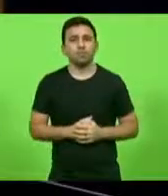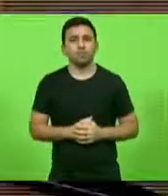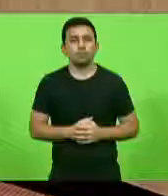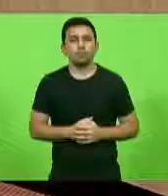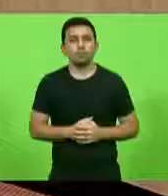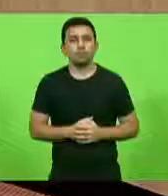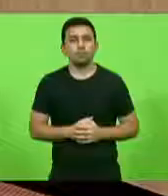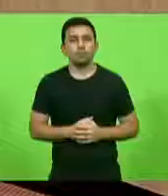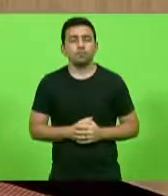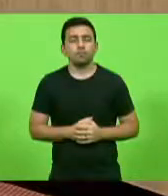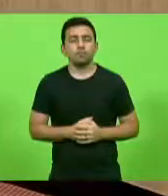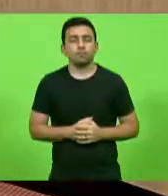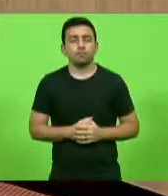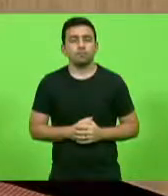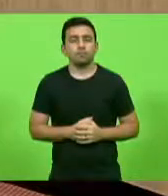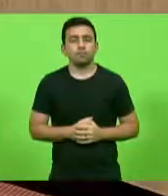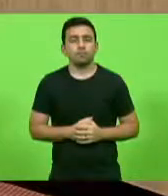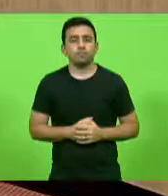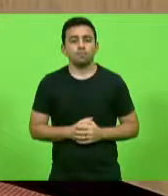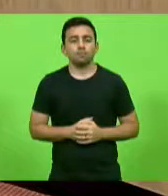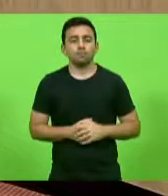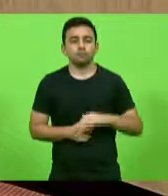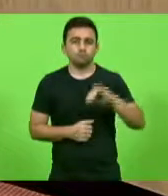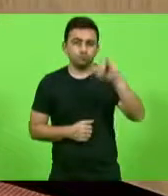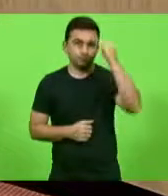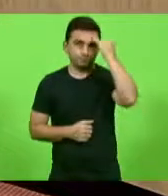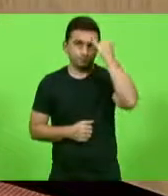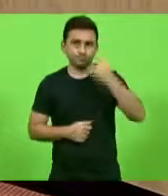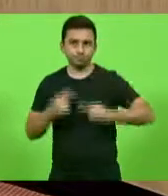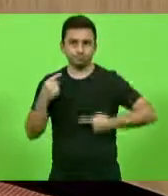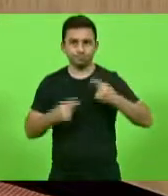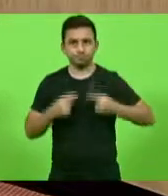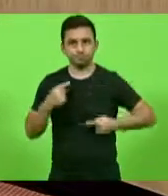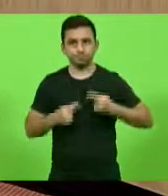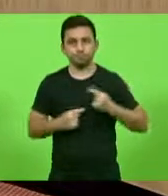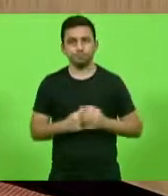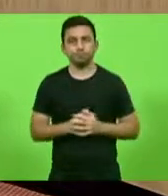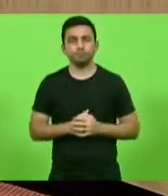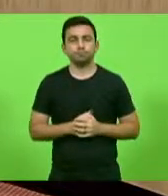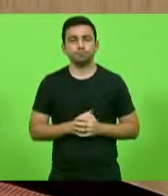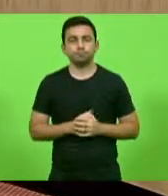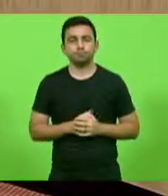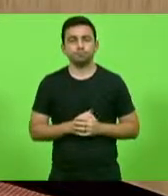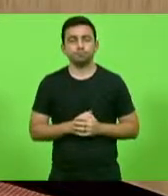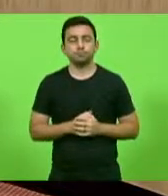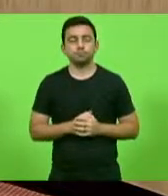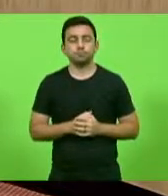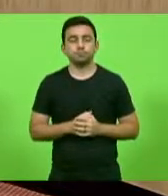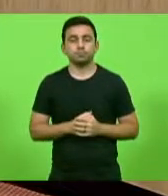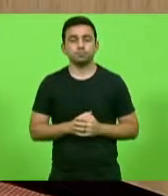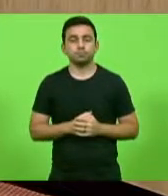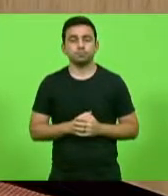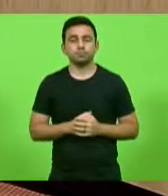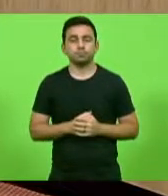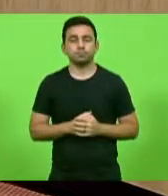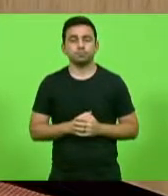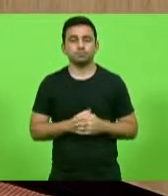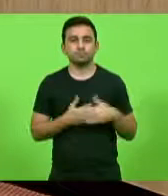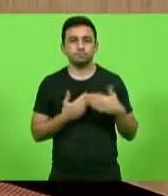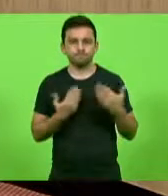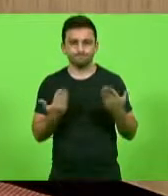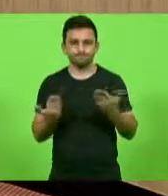Não, havendo mais. Jair Mioto, senhor presidente. Jair Mioto, vai discutir a matéria. Deputado Jair Mioto, na sequência, deputado Kennedy Nunes. Senhor